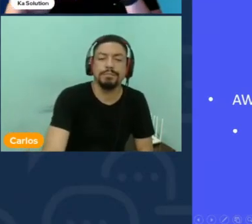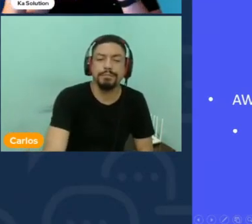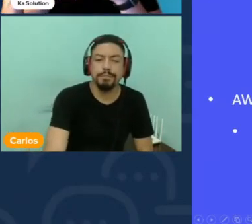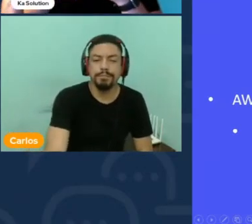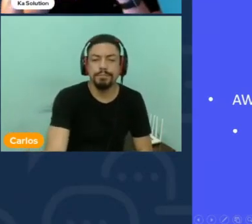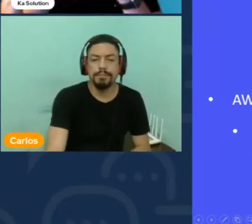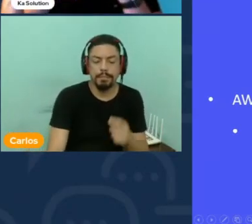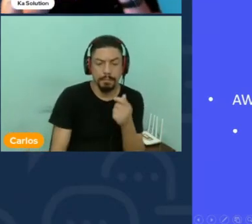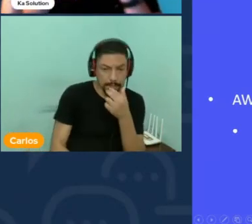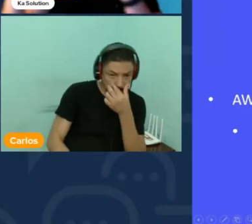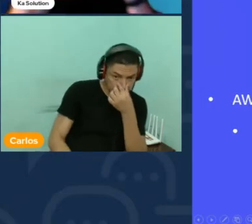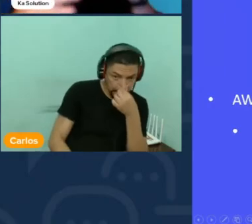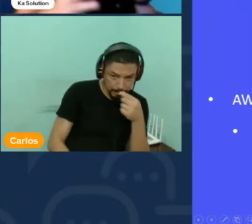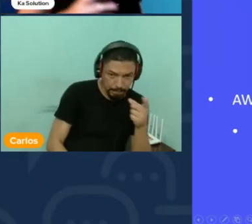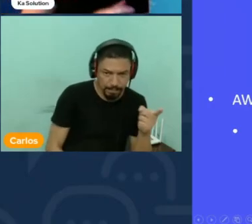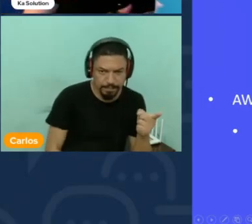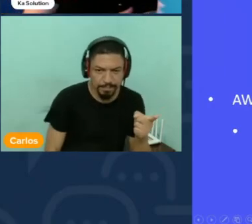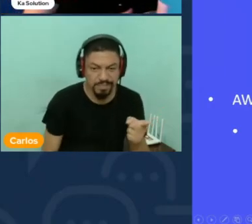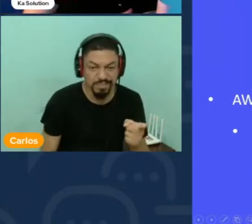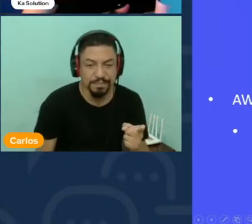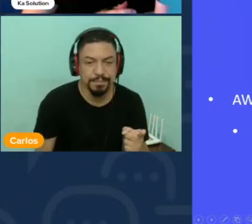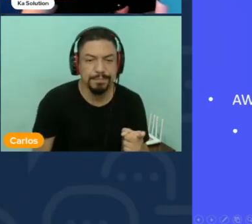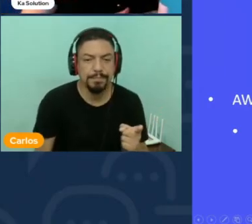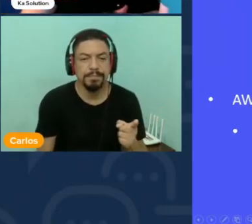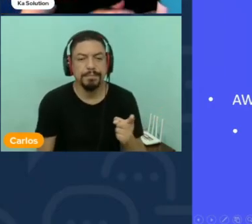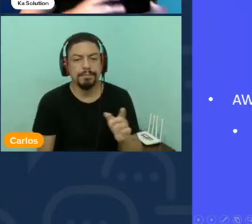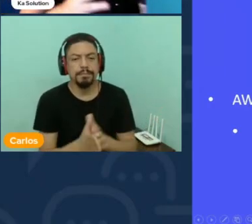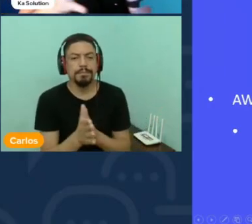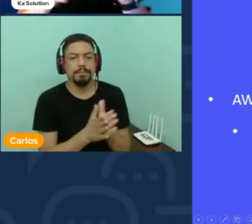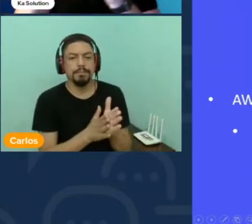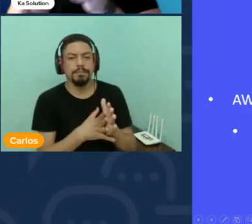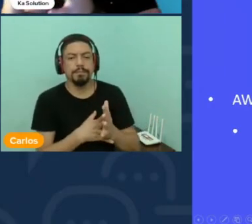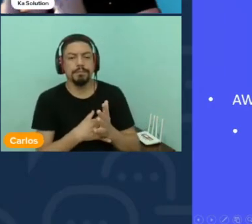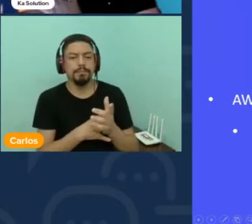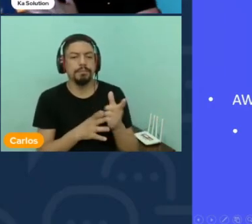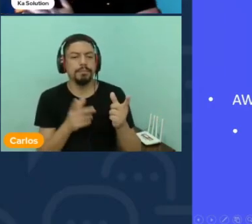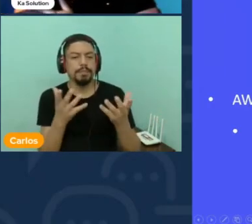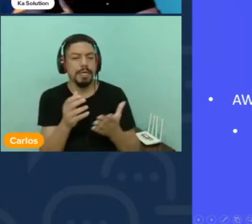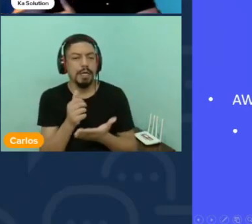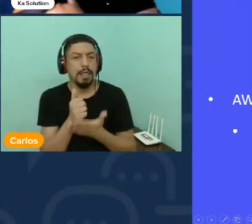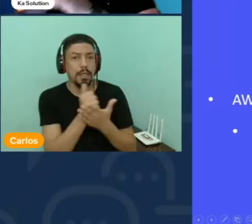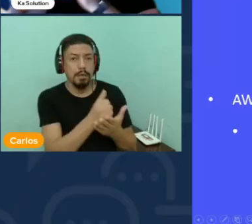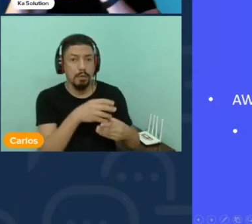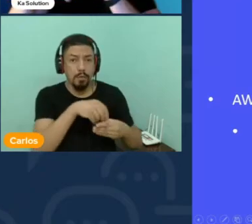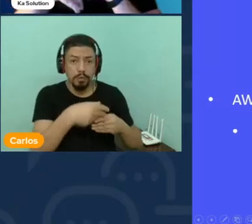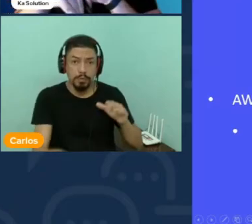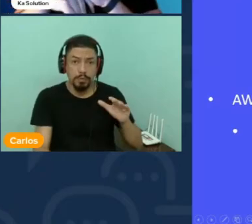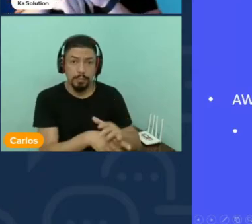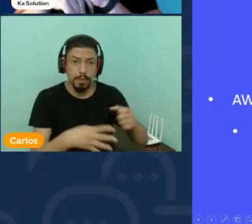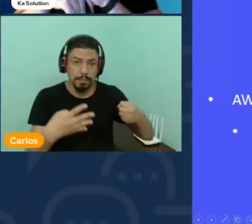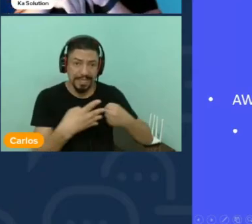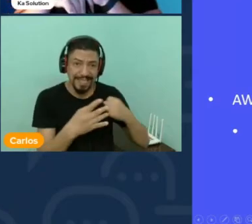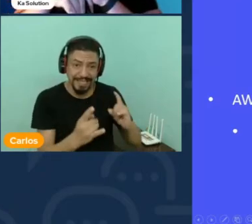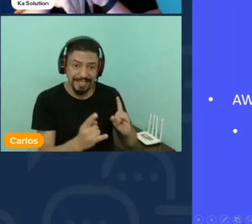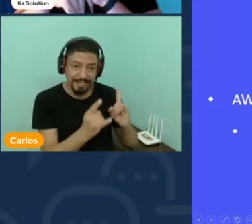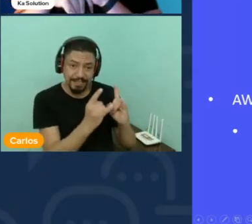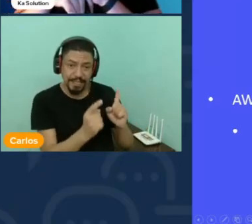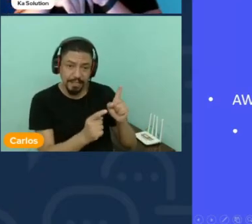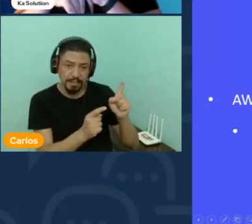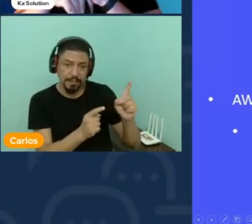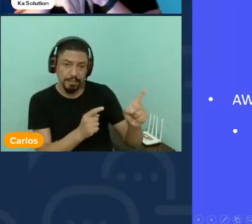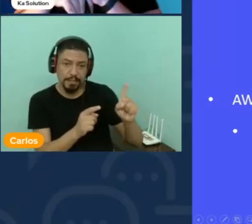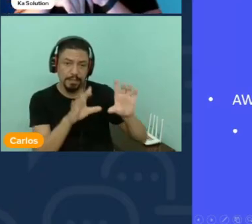Então, são as opções que a gente tem quando a gente quer levar, por exemplo, um conteúdo do nosso data center para a